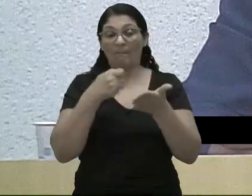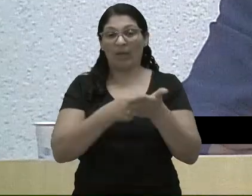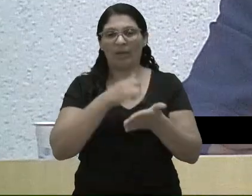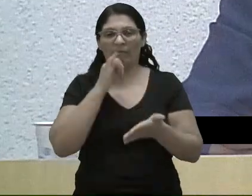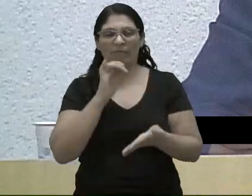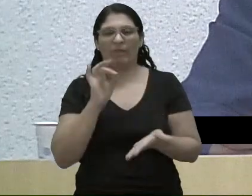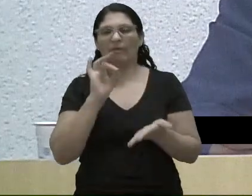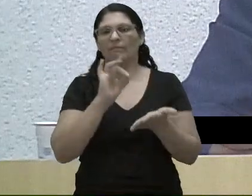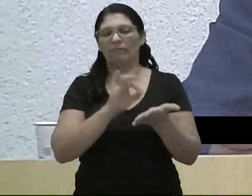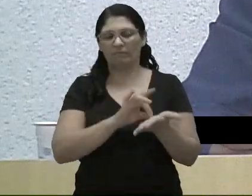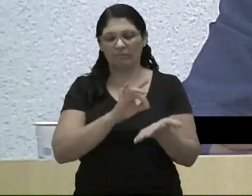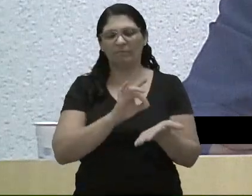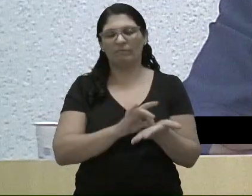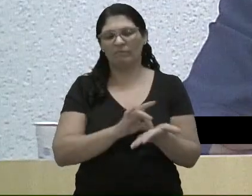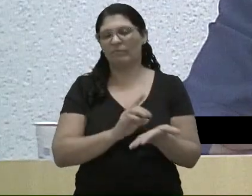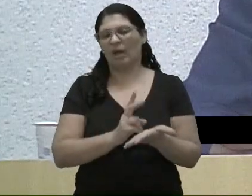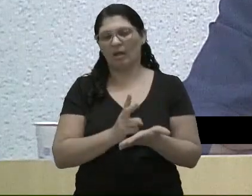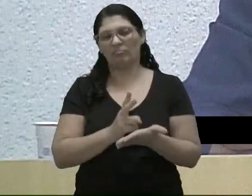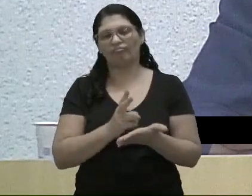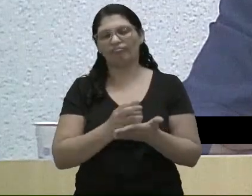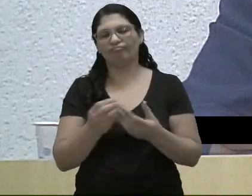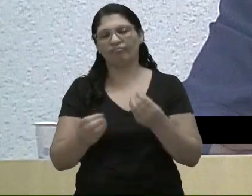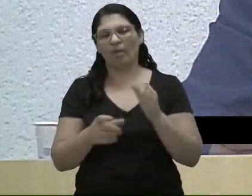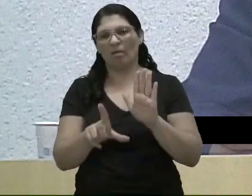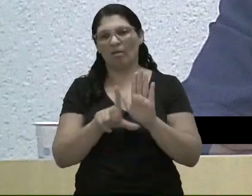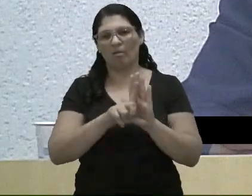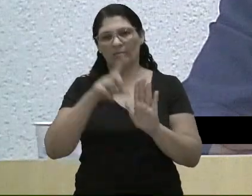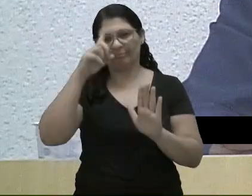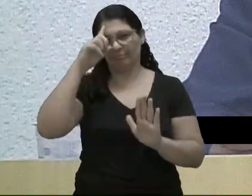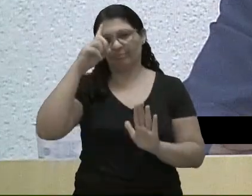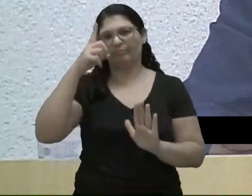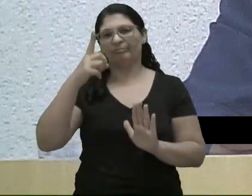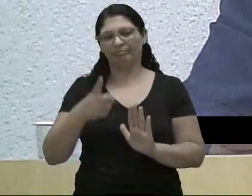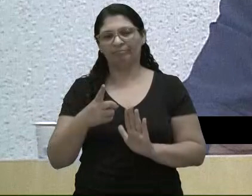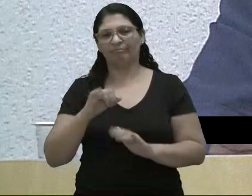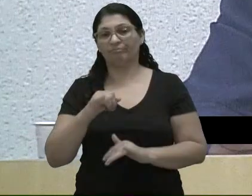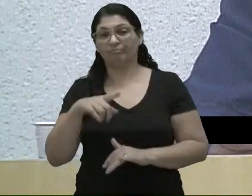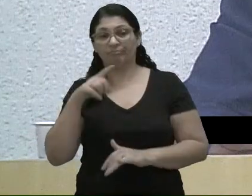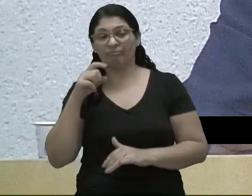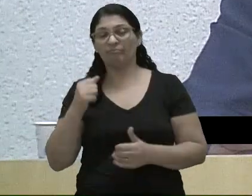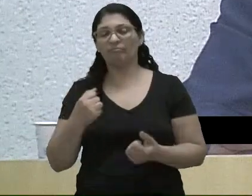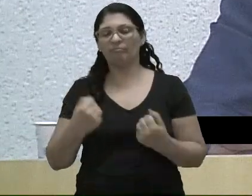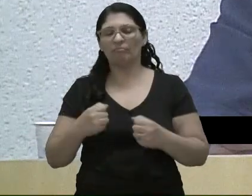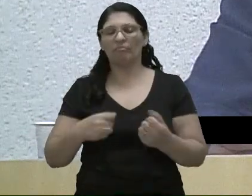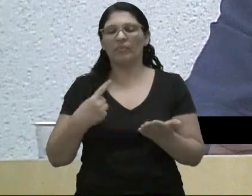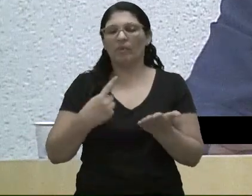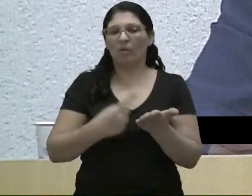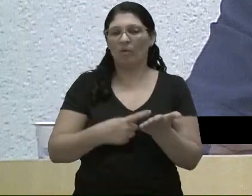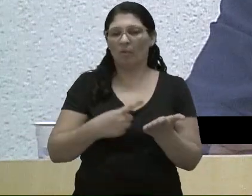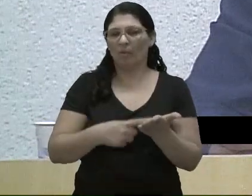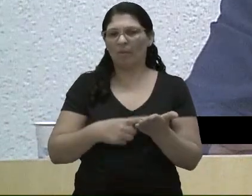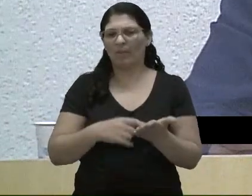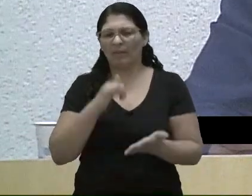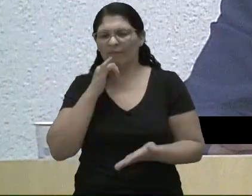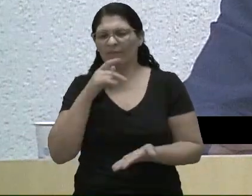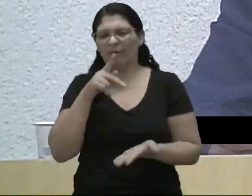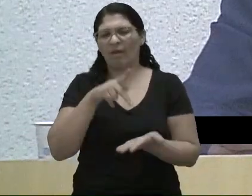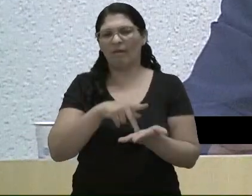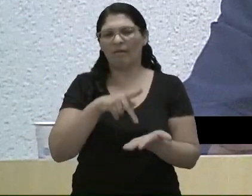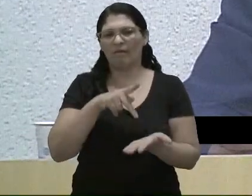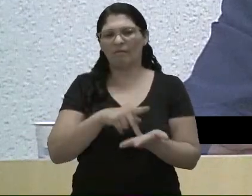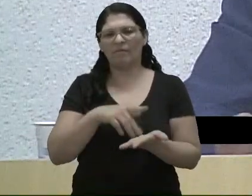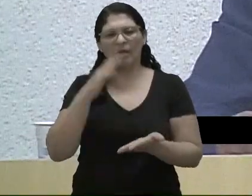forma da lei, podendo ser processada criminalmente caso falte com a verdade. A senhora se compromete a dizer a verdade e tem ciência